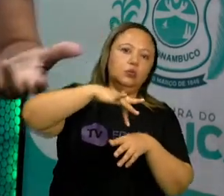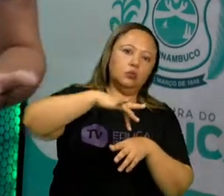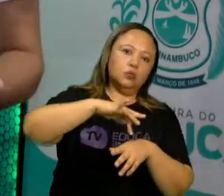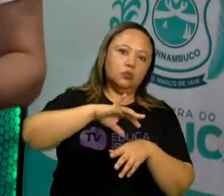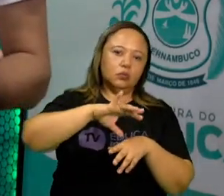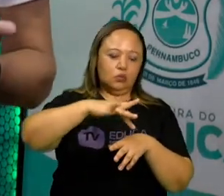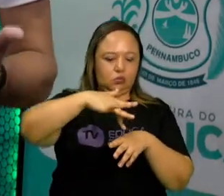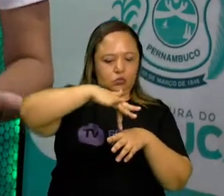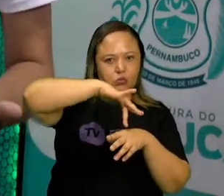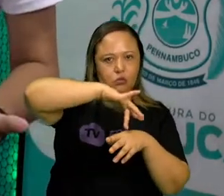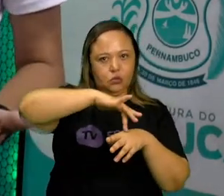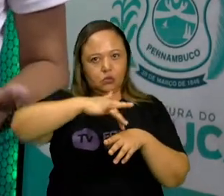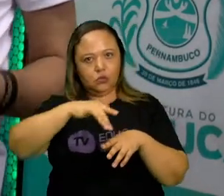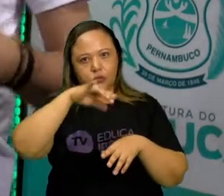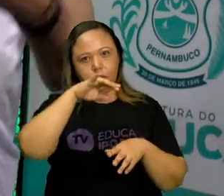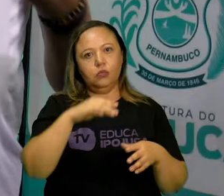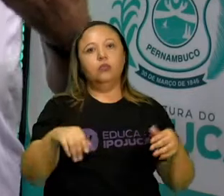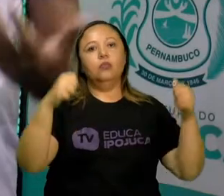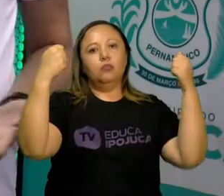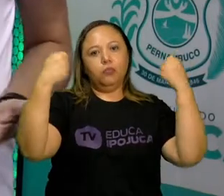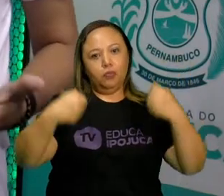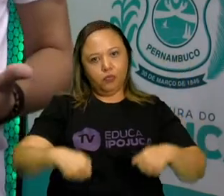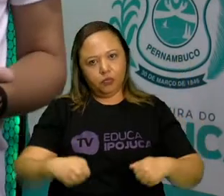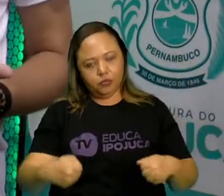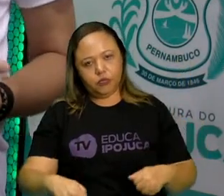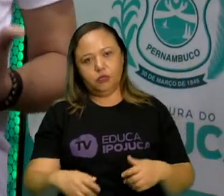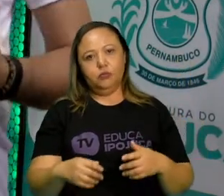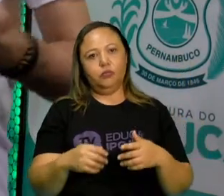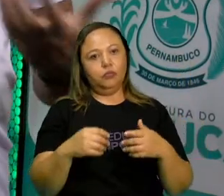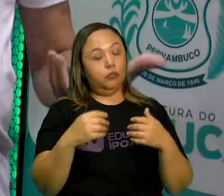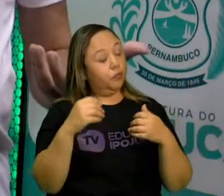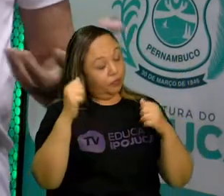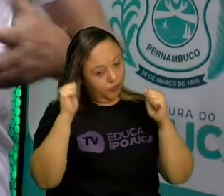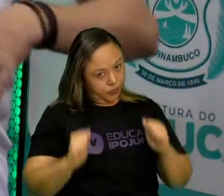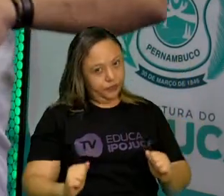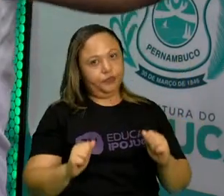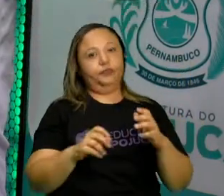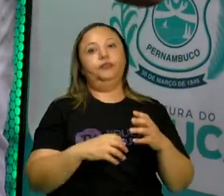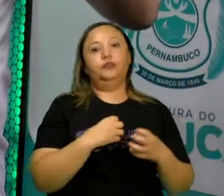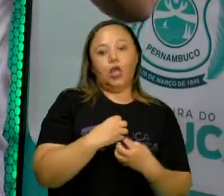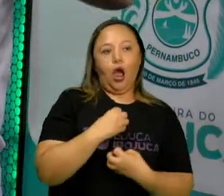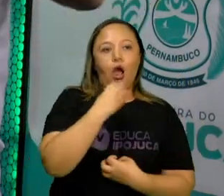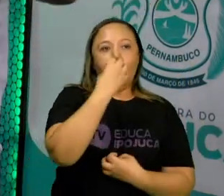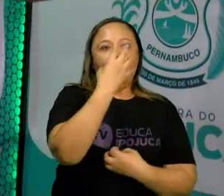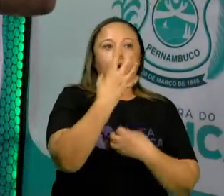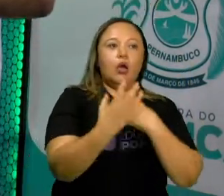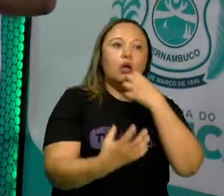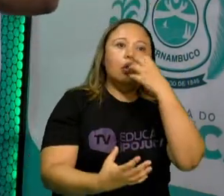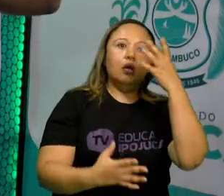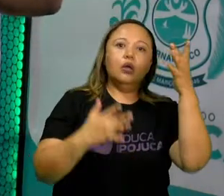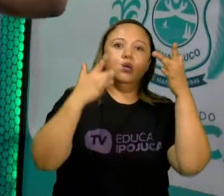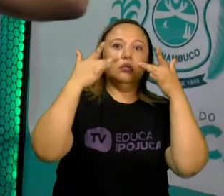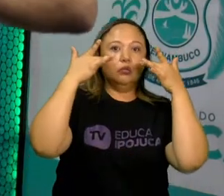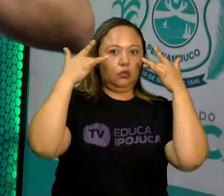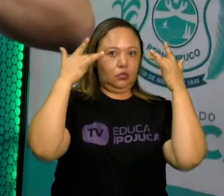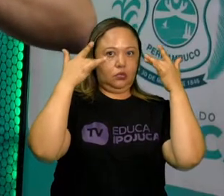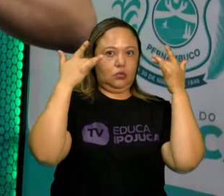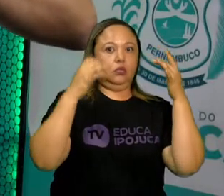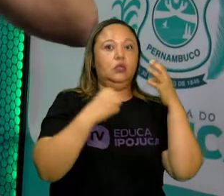é uma apresentação circense, e pode ser uma ópera, que é um espetáculo que é todo cantado, mas não é o teatro